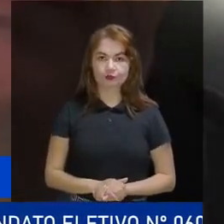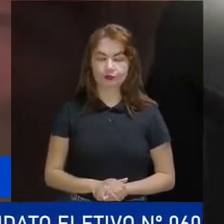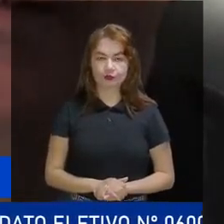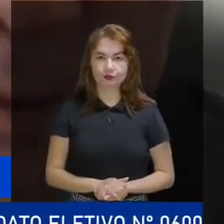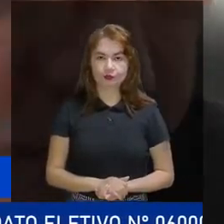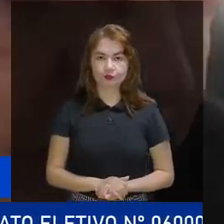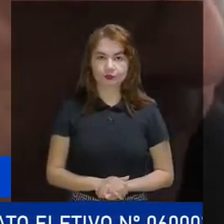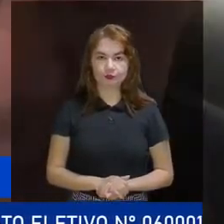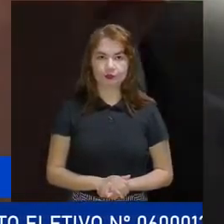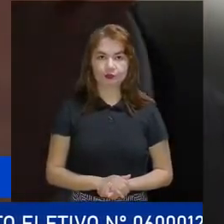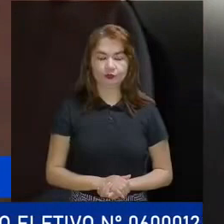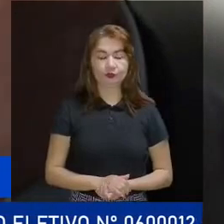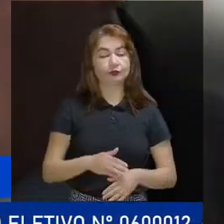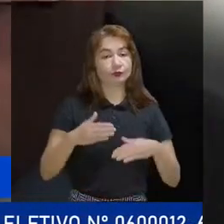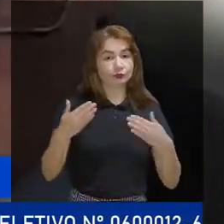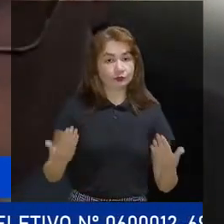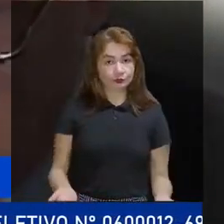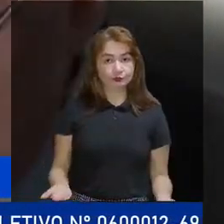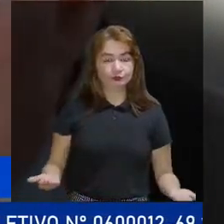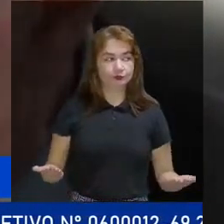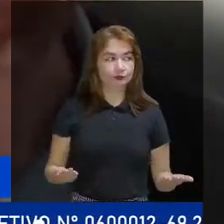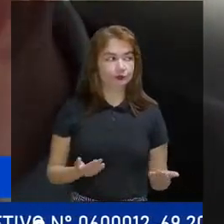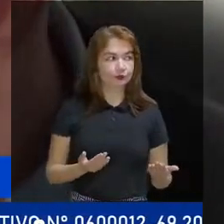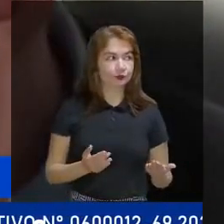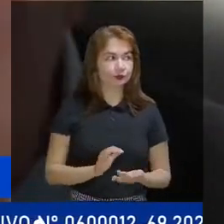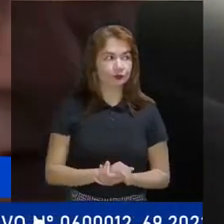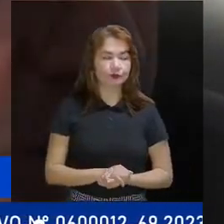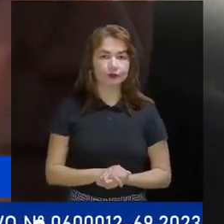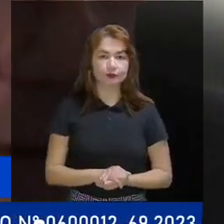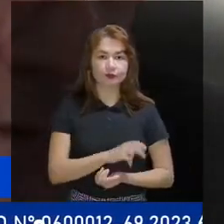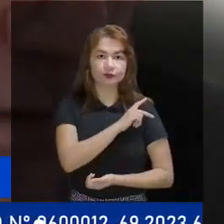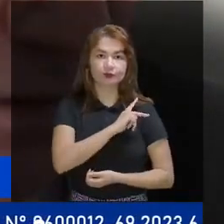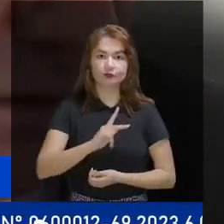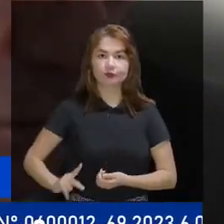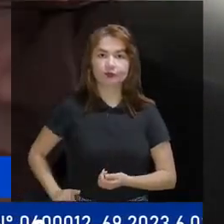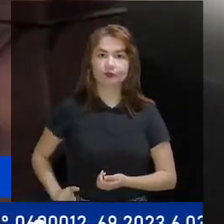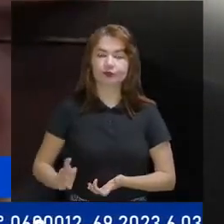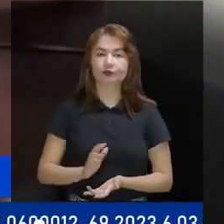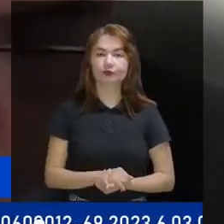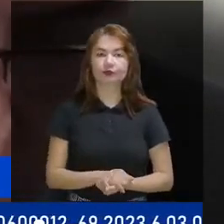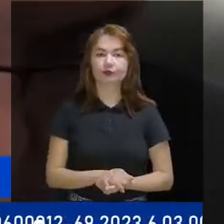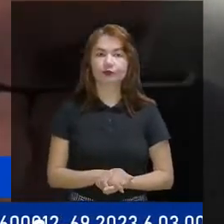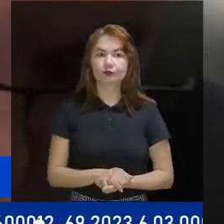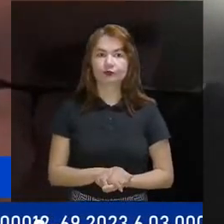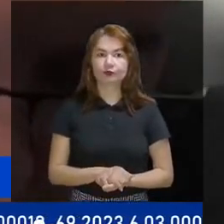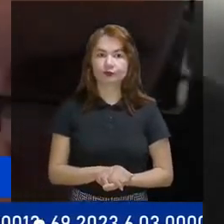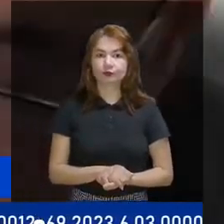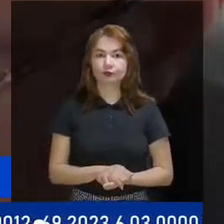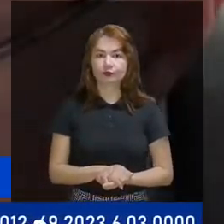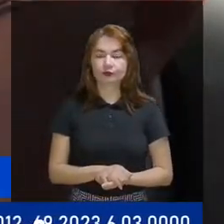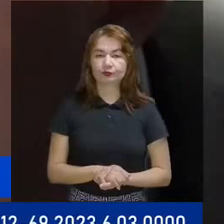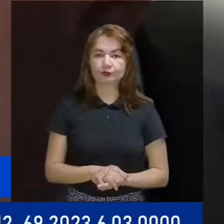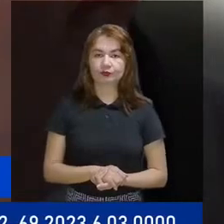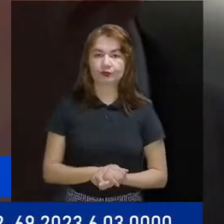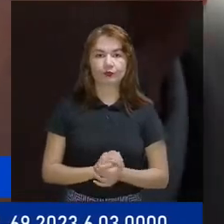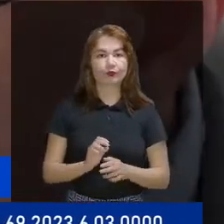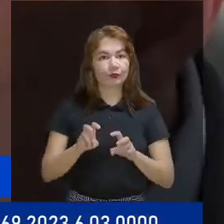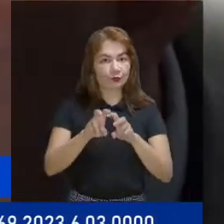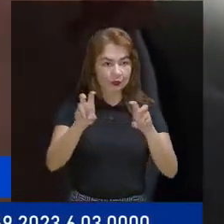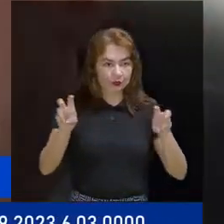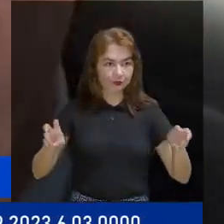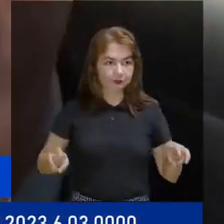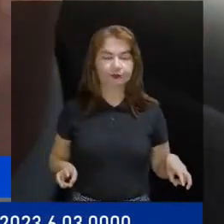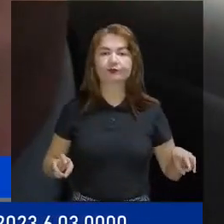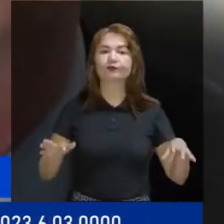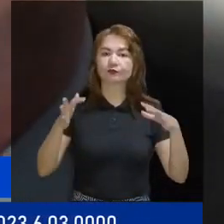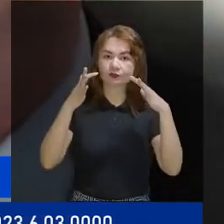Mandato eletivo número Entretanto, eu gostaria de chamar a atenção 12-69.2023. todos os colegas,